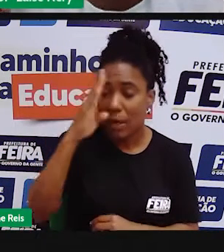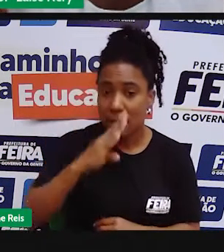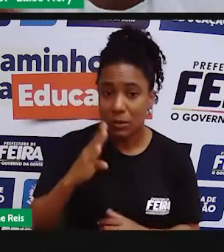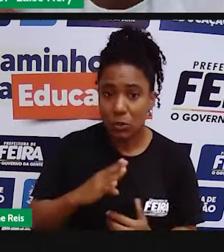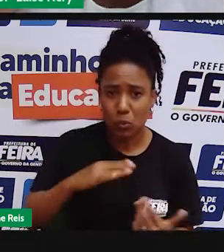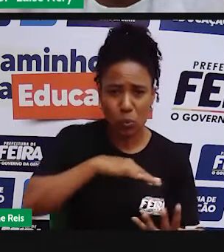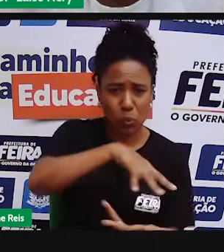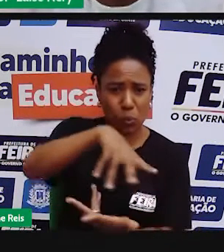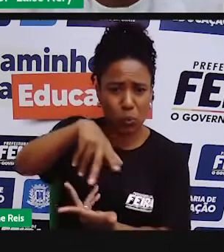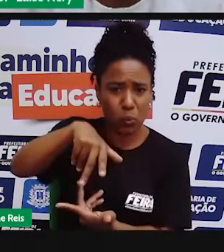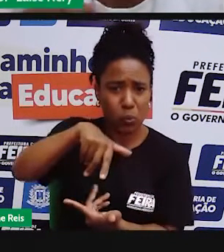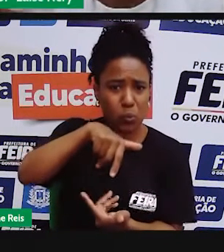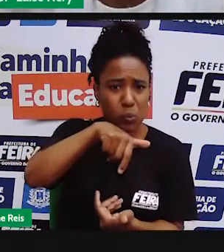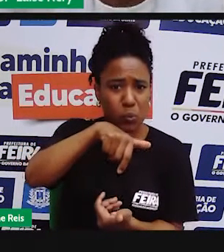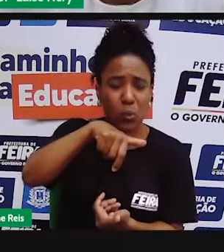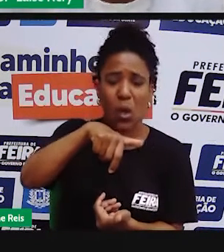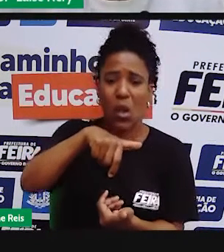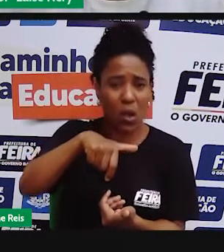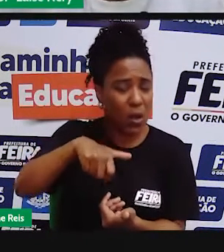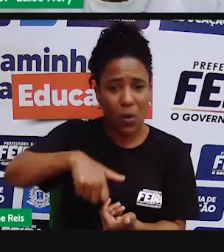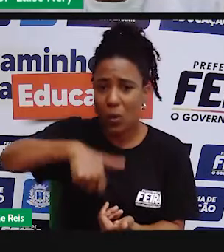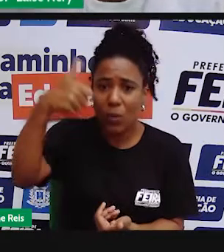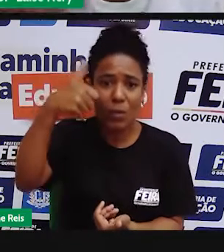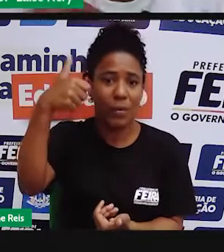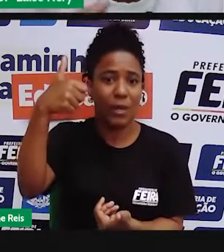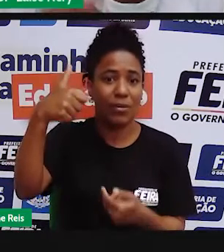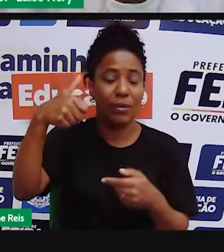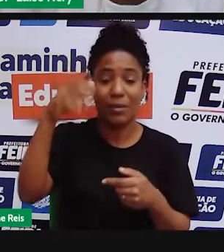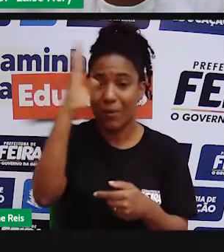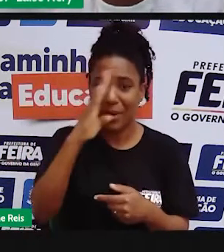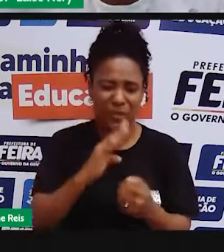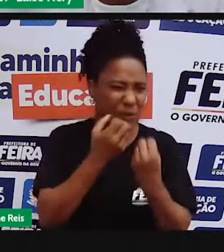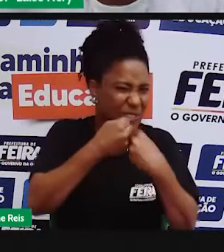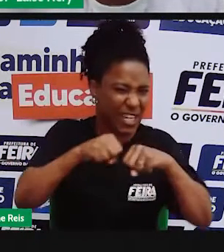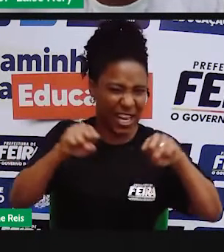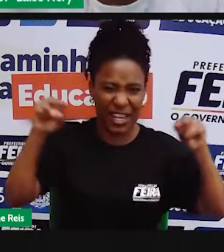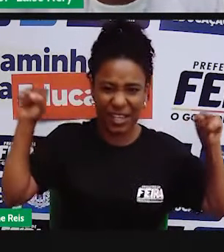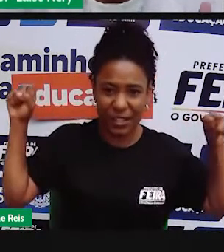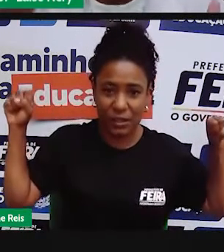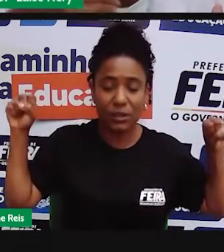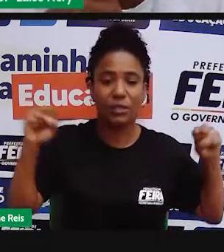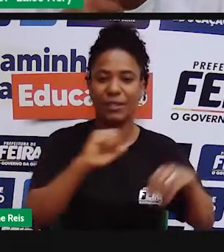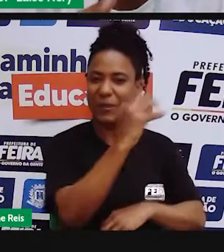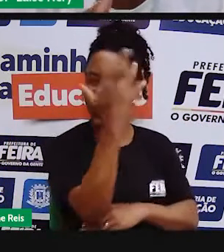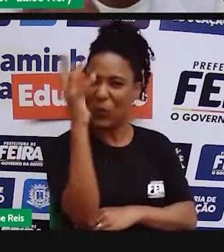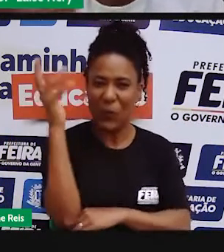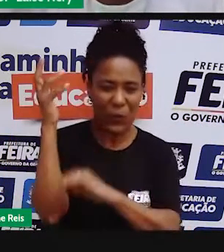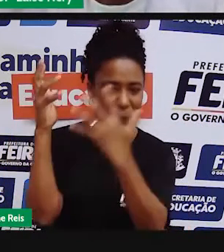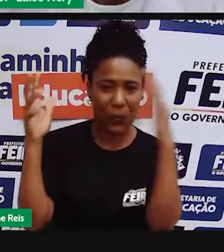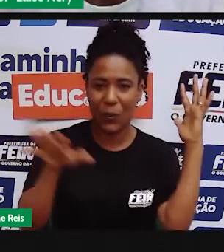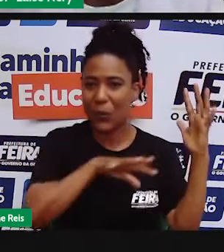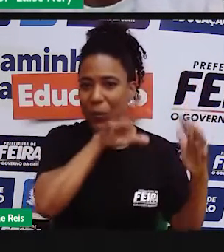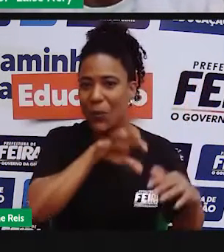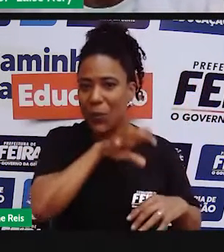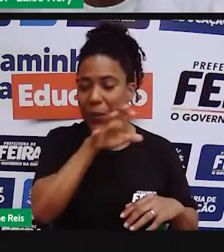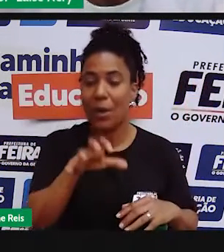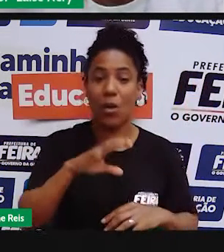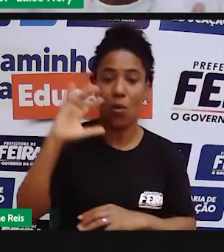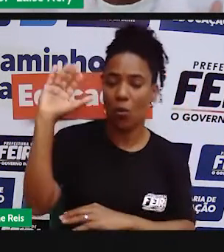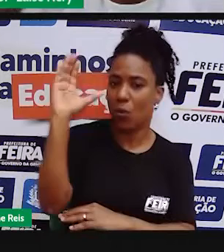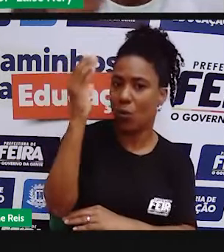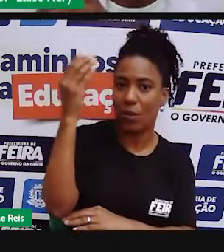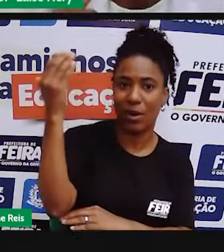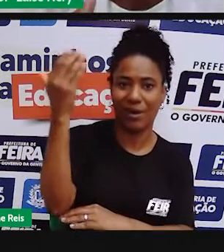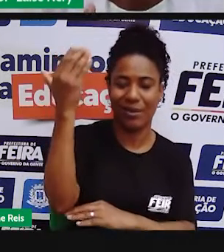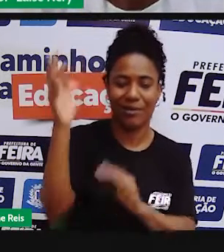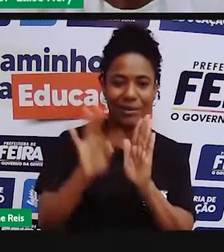mundo. Além do nosso território ser muito grande, nós temos vários fatores diferentes. Temos climas, a